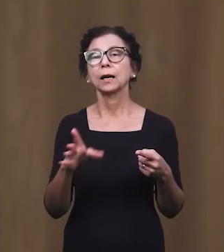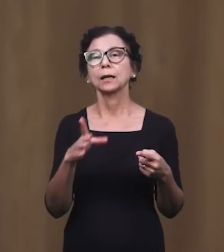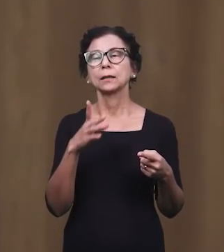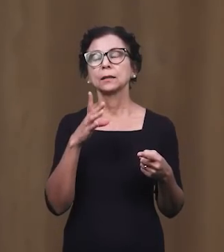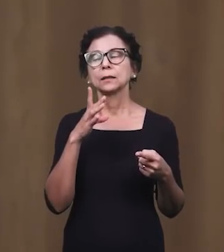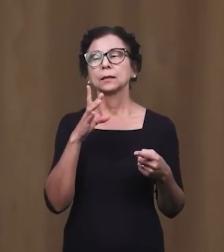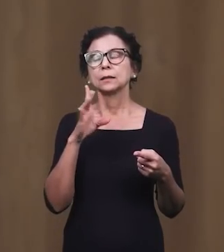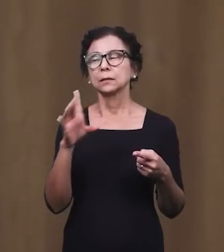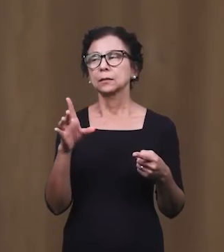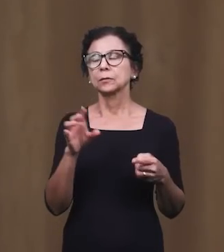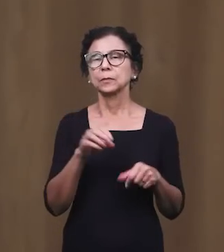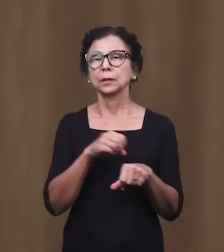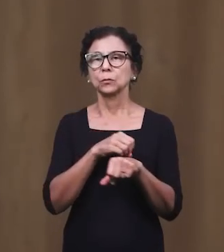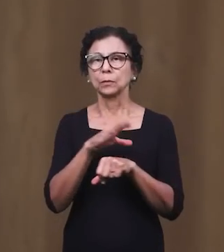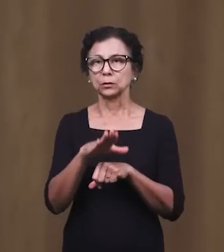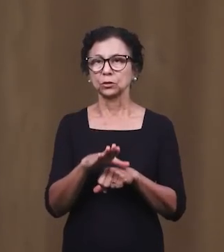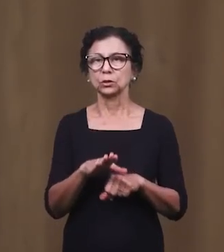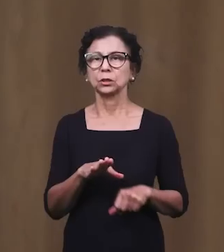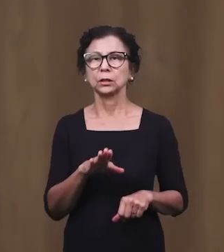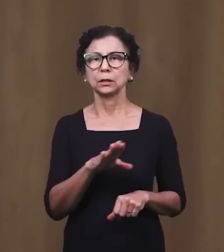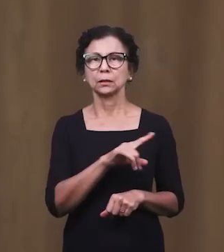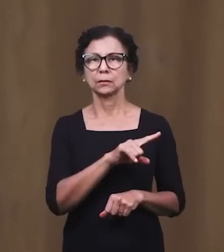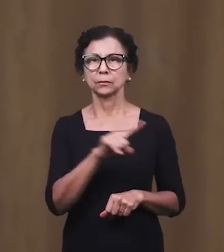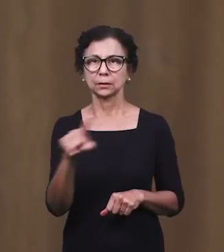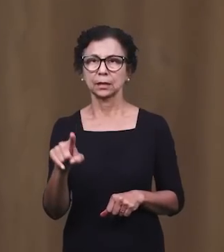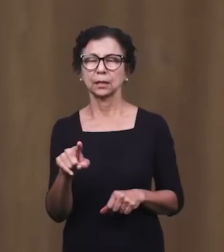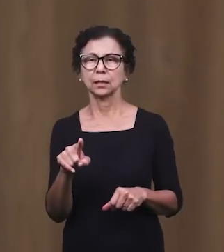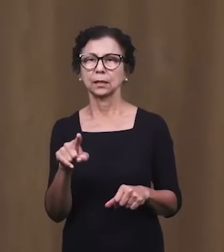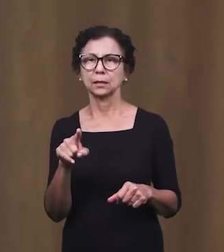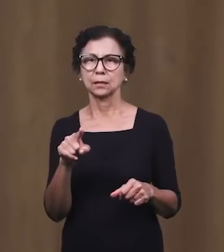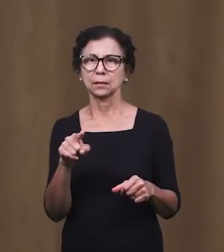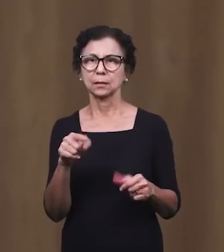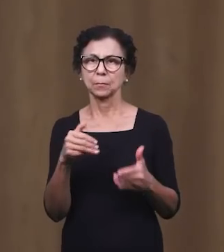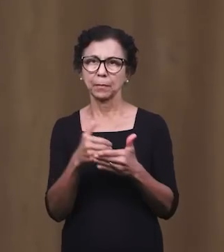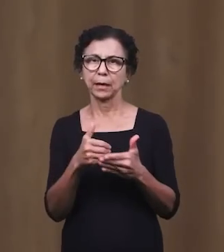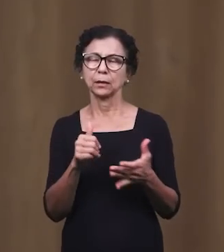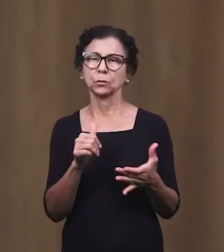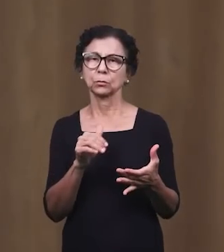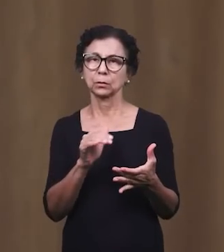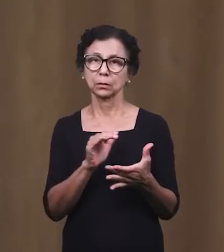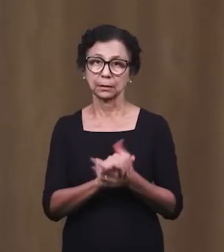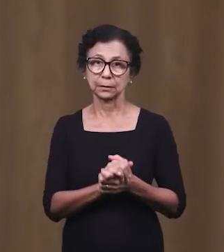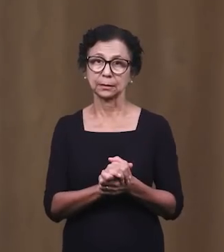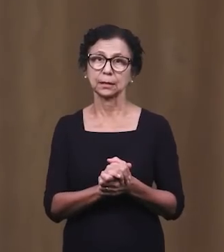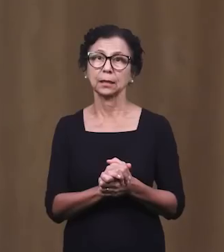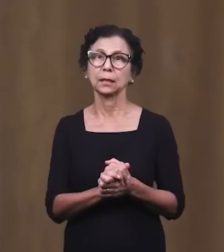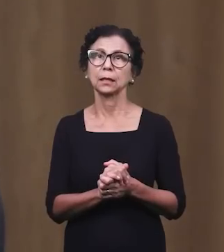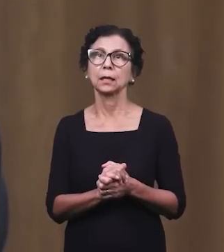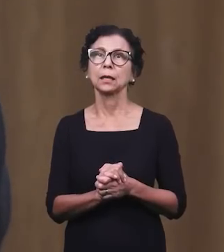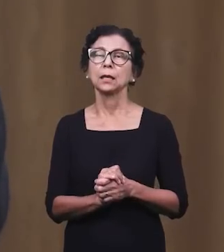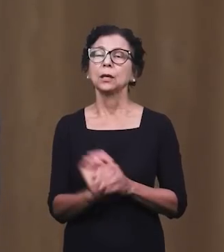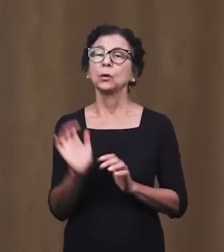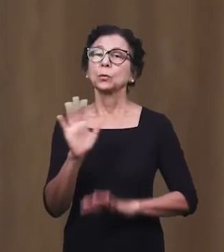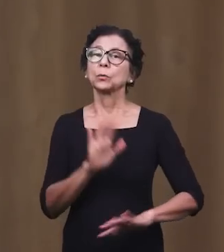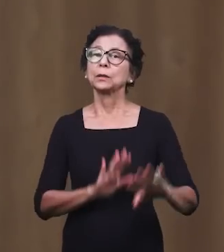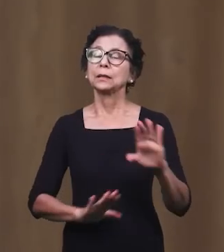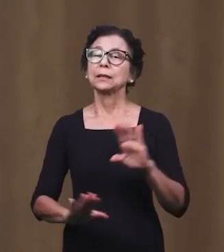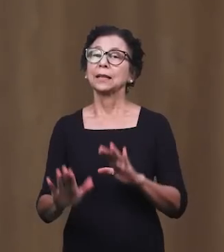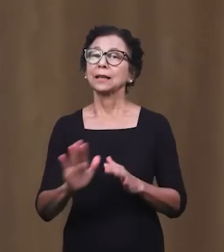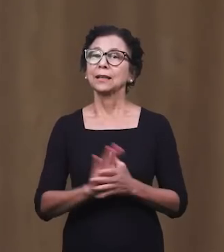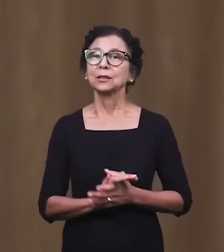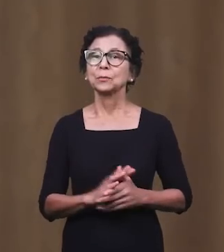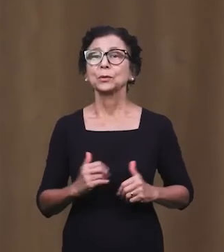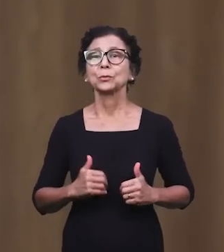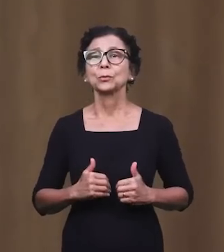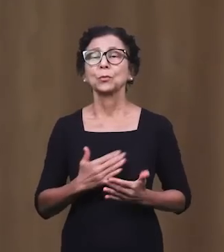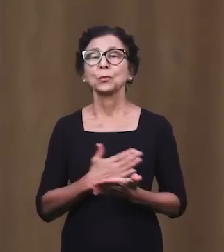atenção para aqueles que estão se casando, estão próximos de se casar, tenham muito cuidado para você já não iniciar a sua vida